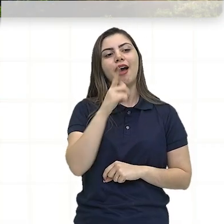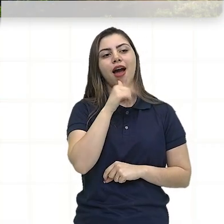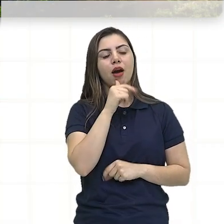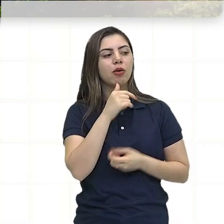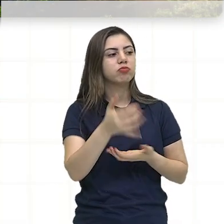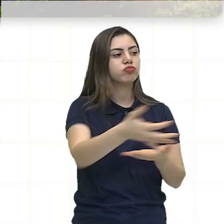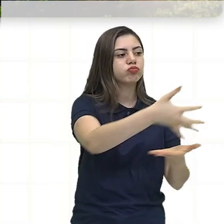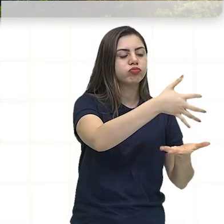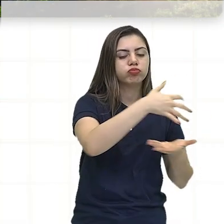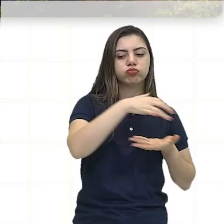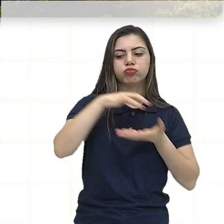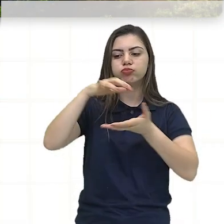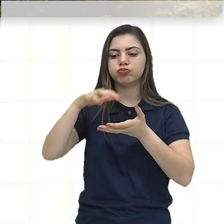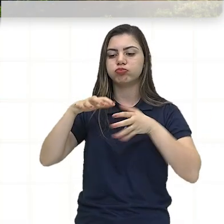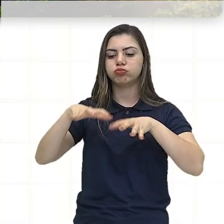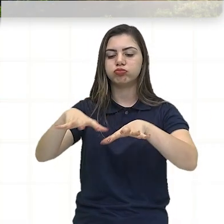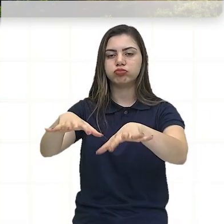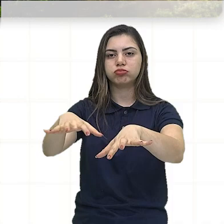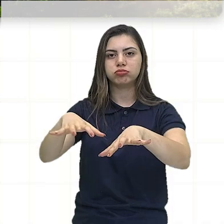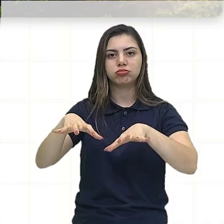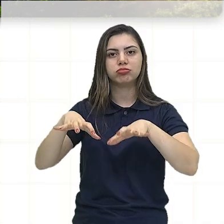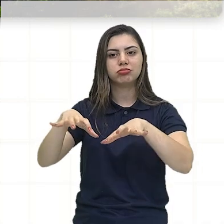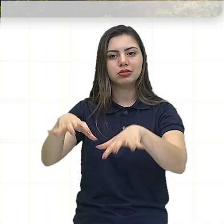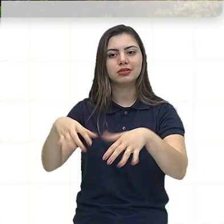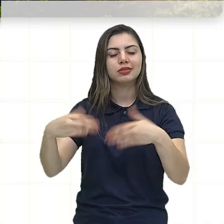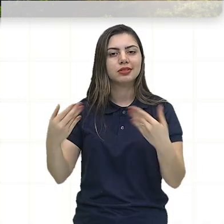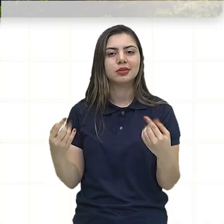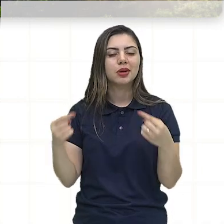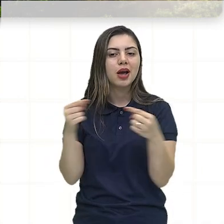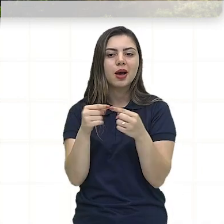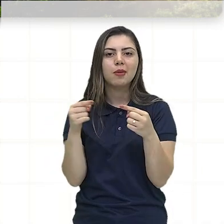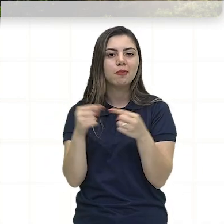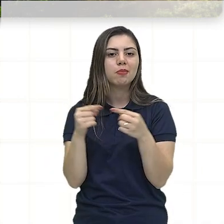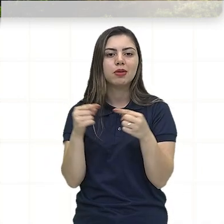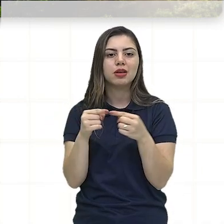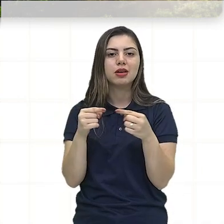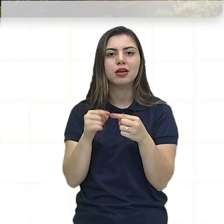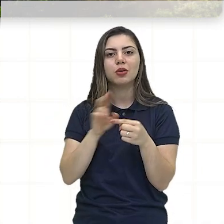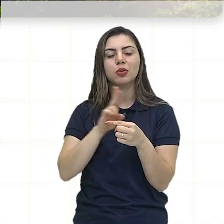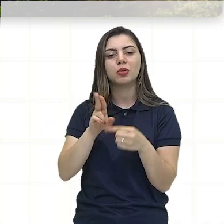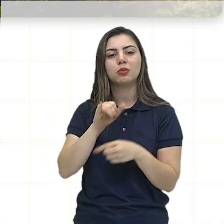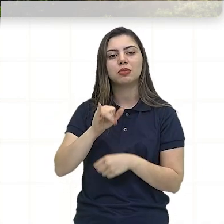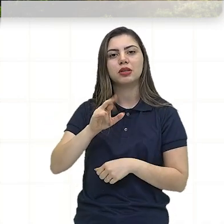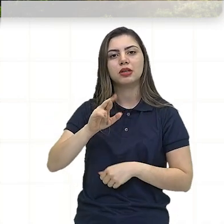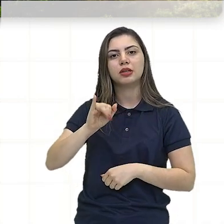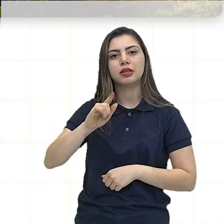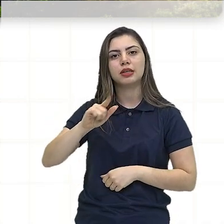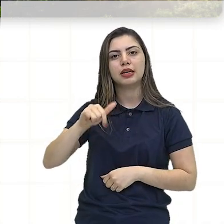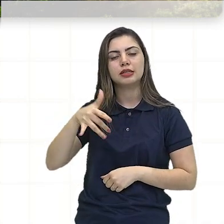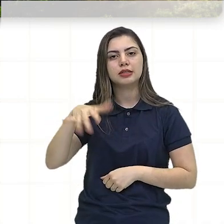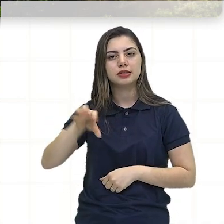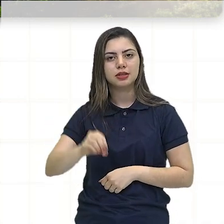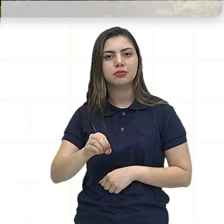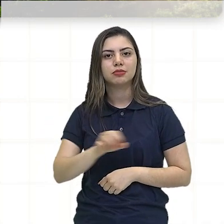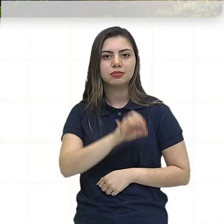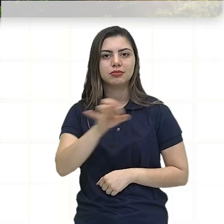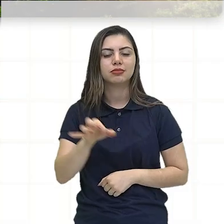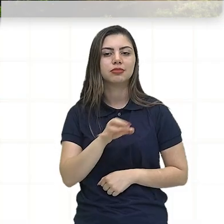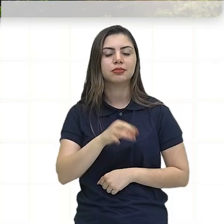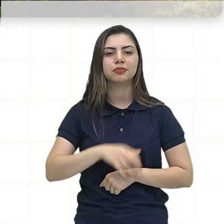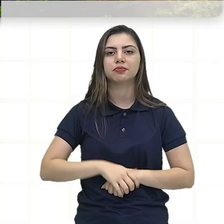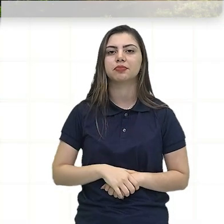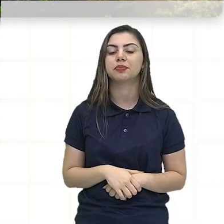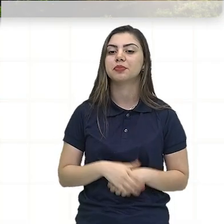você levar água até ela quer dizer que você está irrigando aquele local. Então, você vai levar até lá de alguma